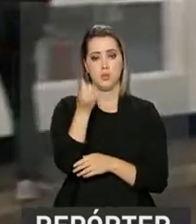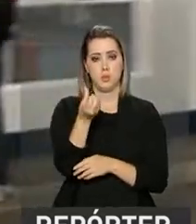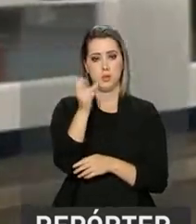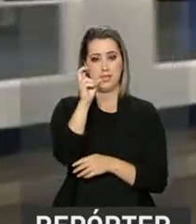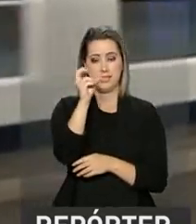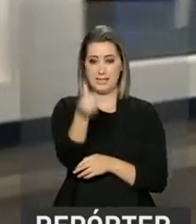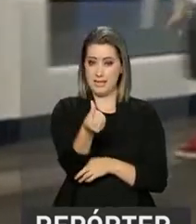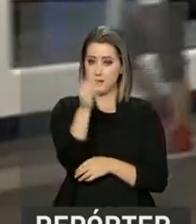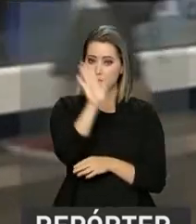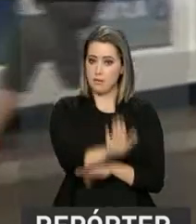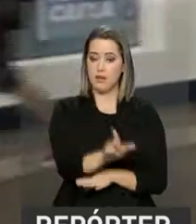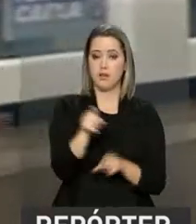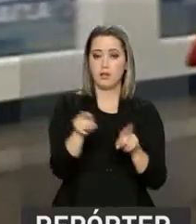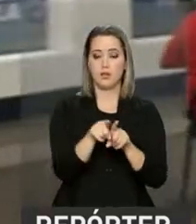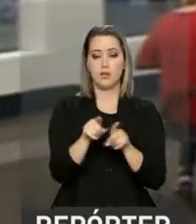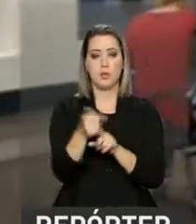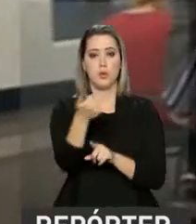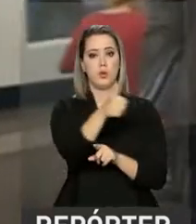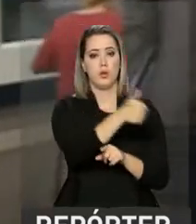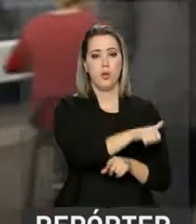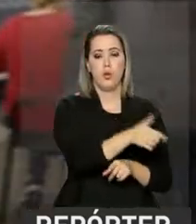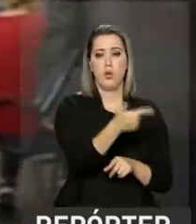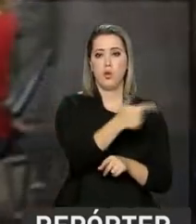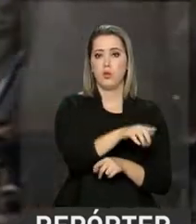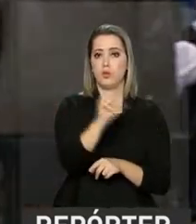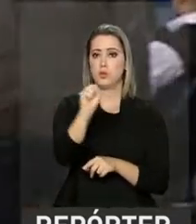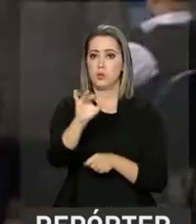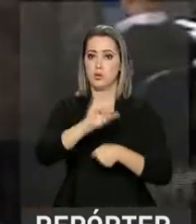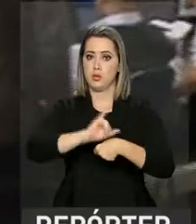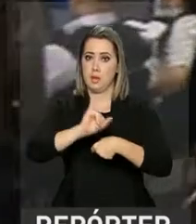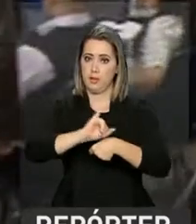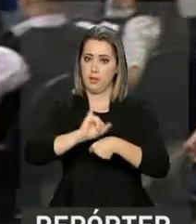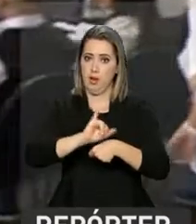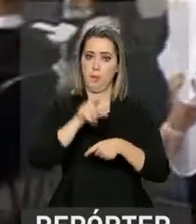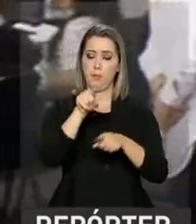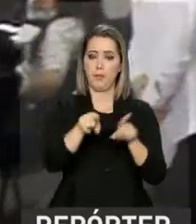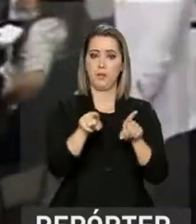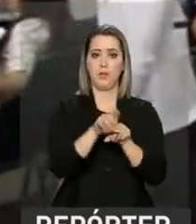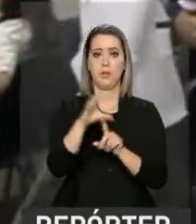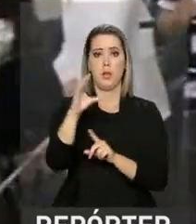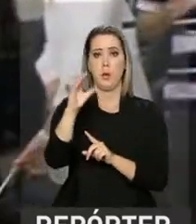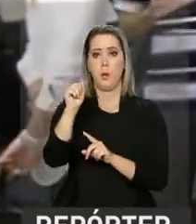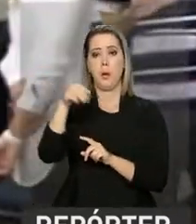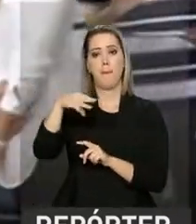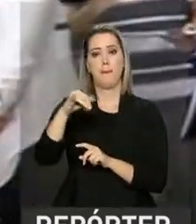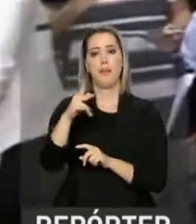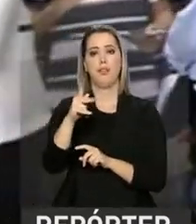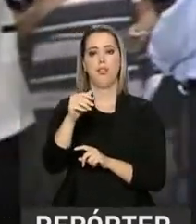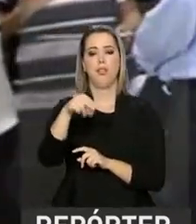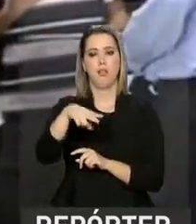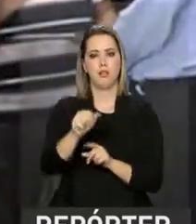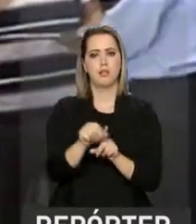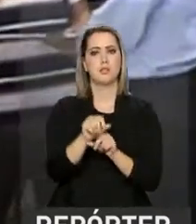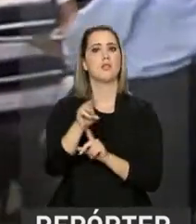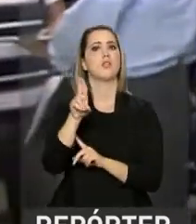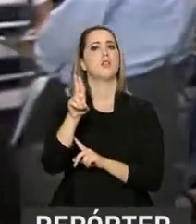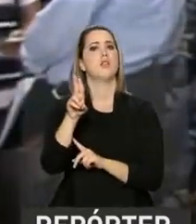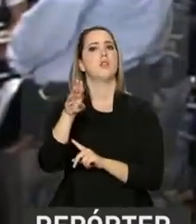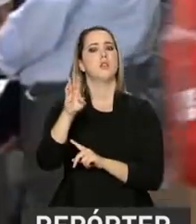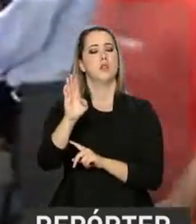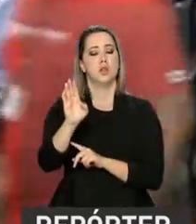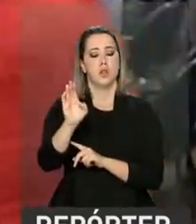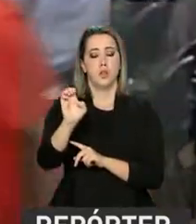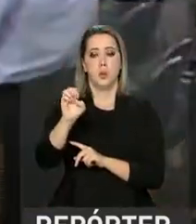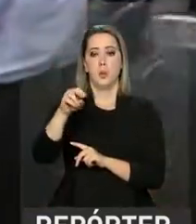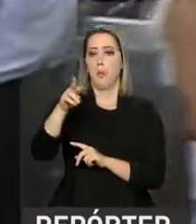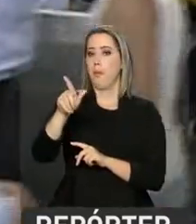Paulo, é realizada simultaneamente em outras 8 capitais do país, e ainda Campinas, no interior paulista, e Uberlândia, no Triângulo